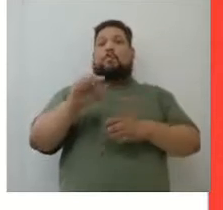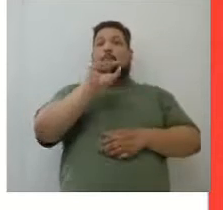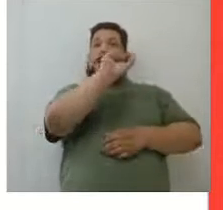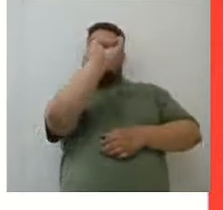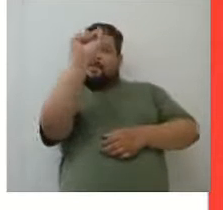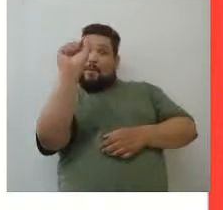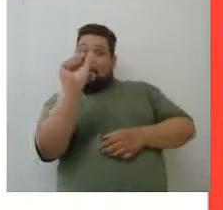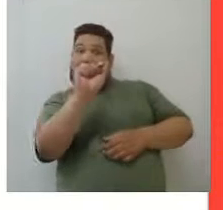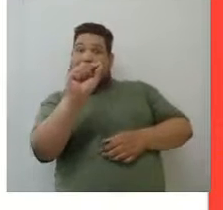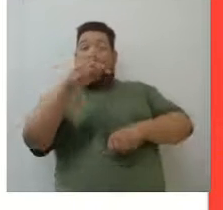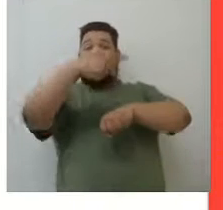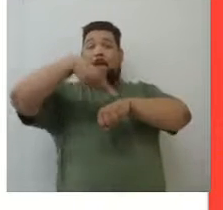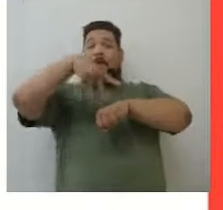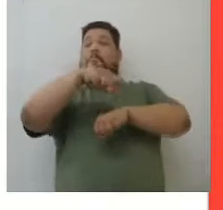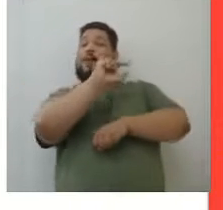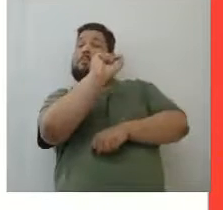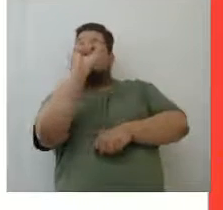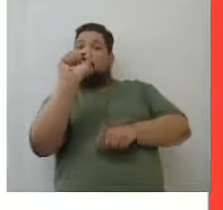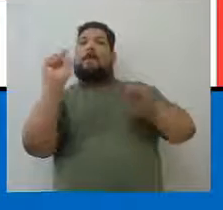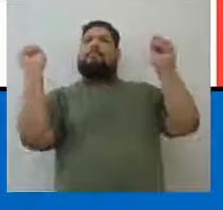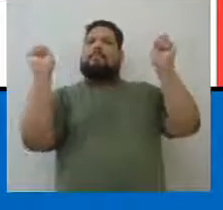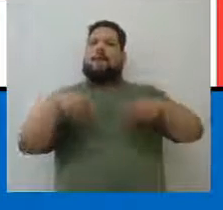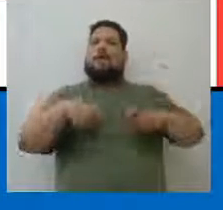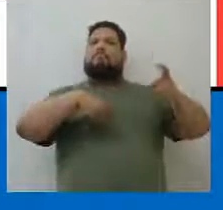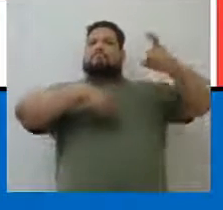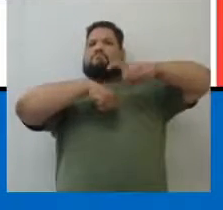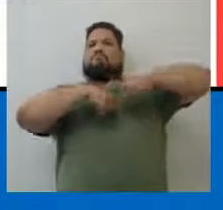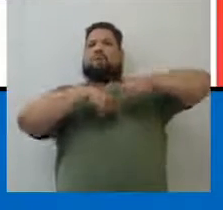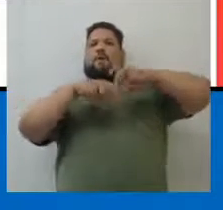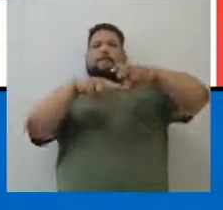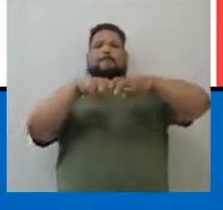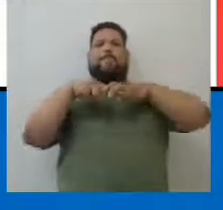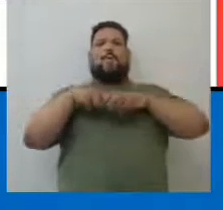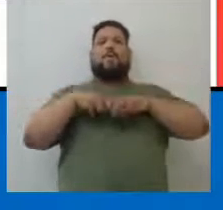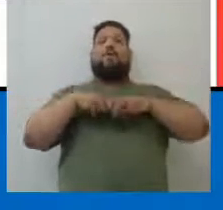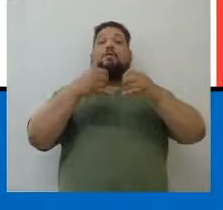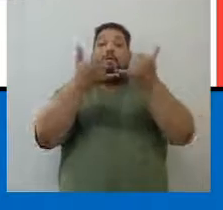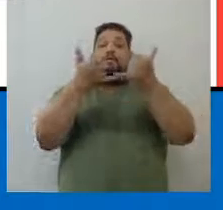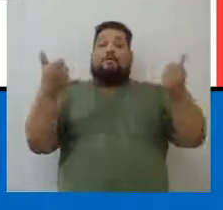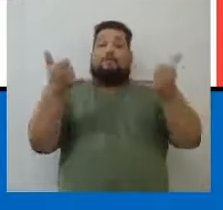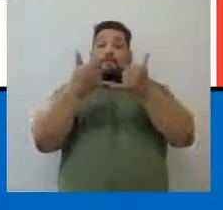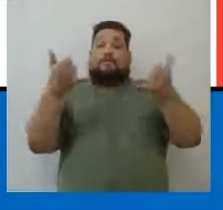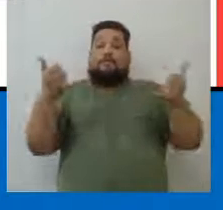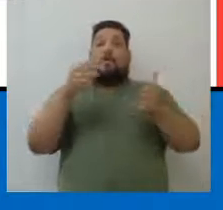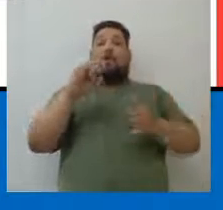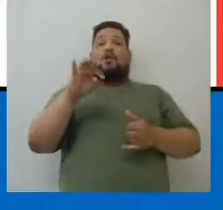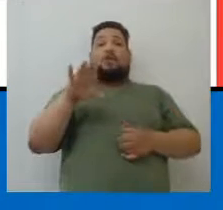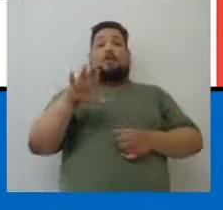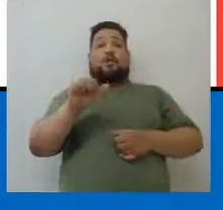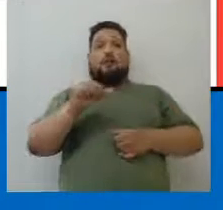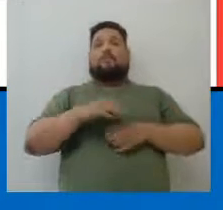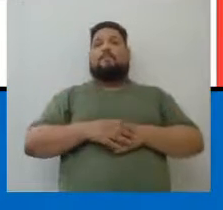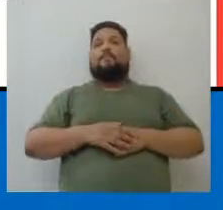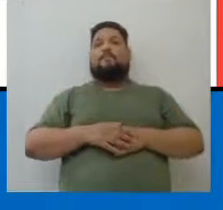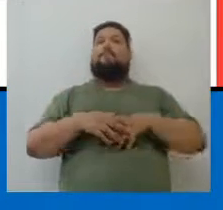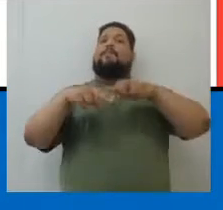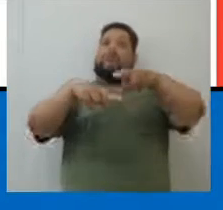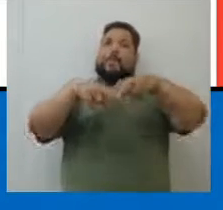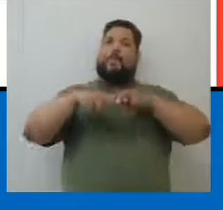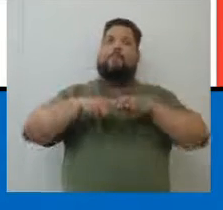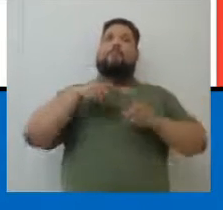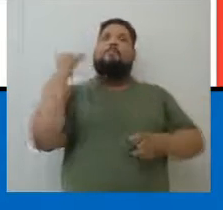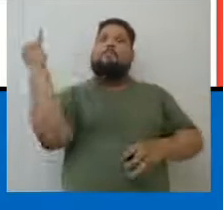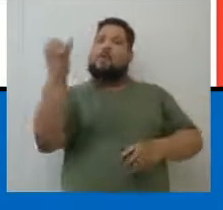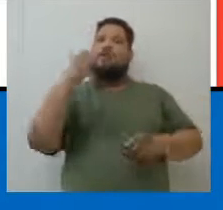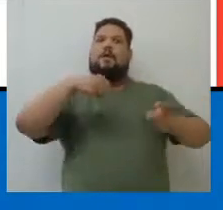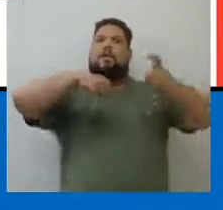esses países, eles estão conectados por meio desses cabos de fibra óptica. Então, vocês veem a importância dessa conexão para